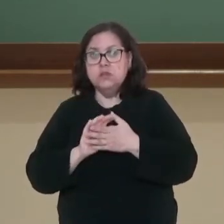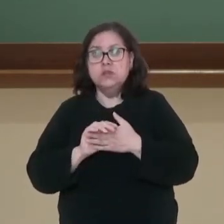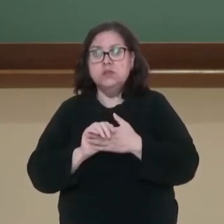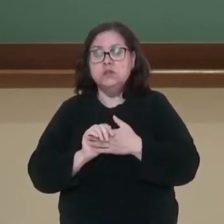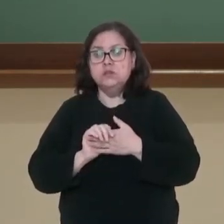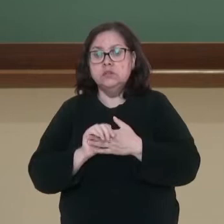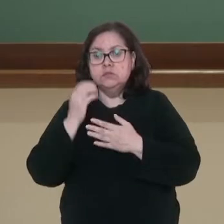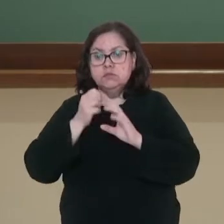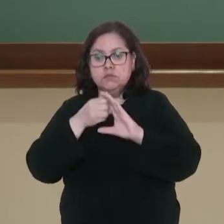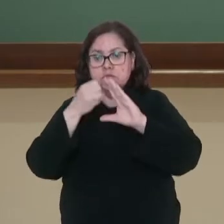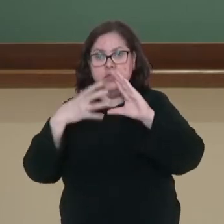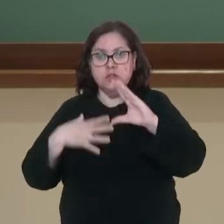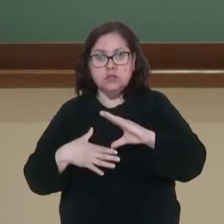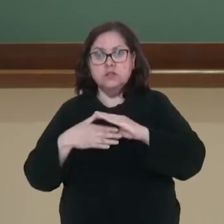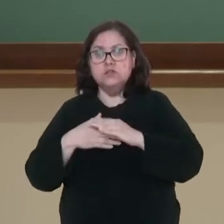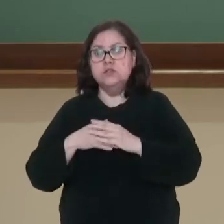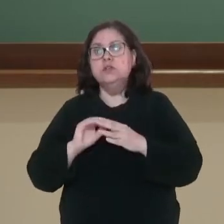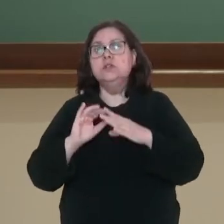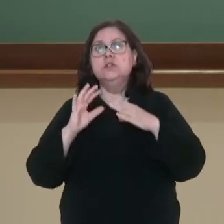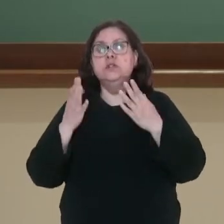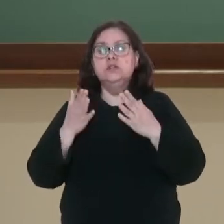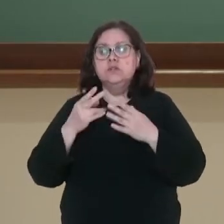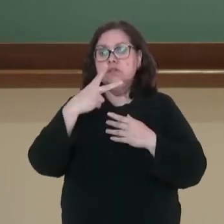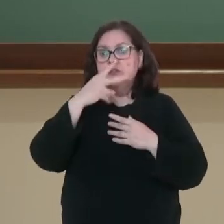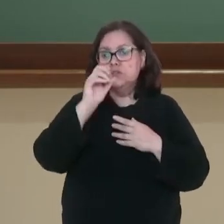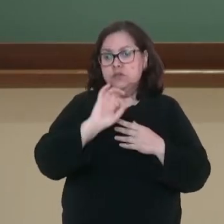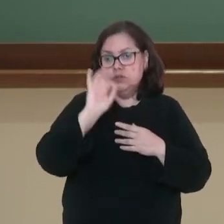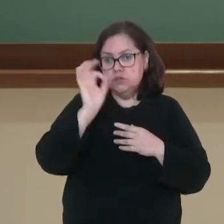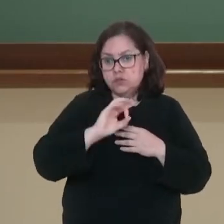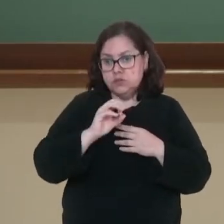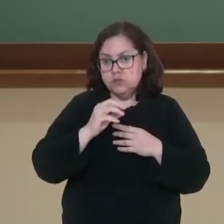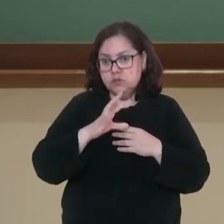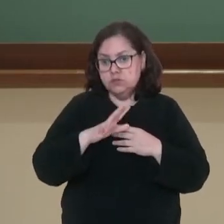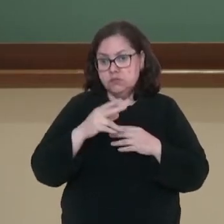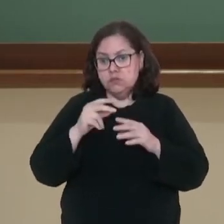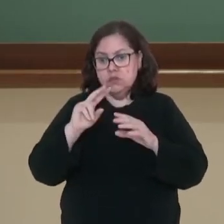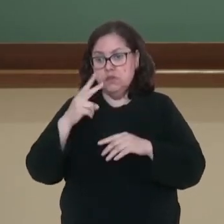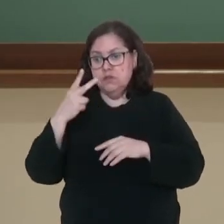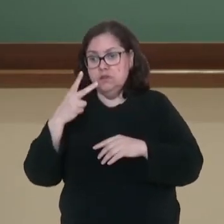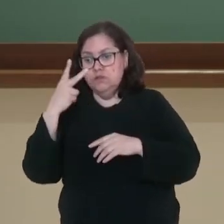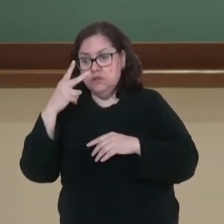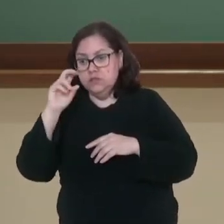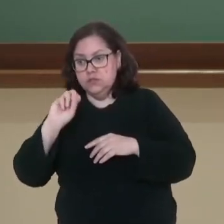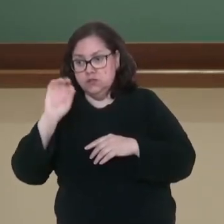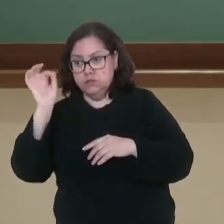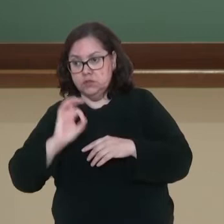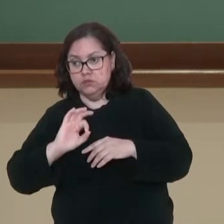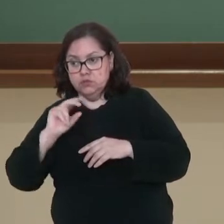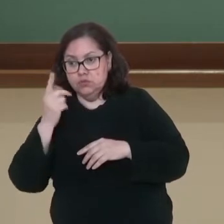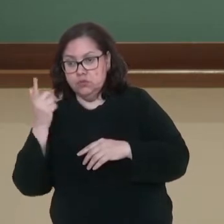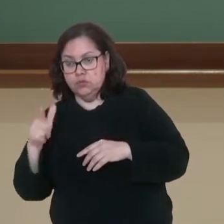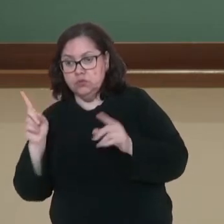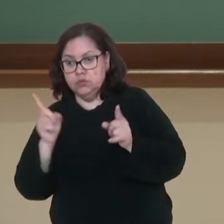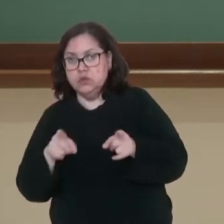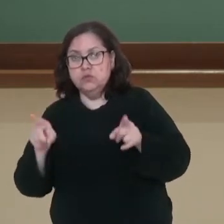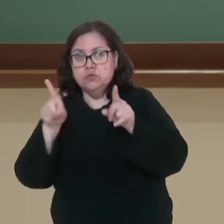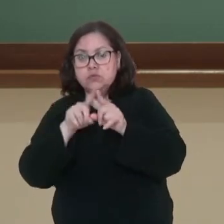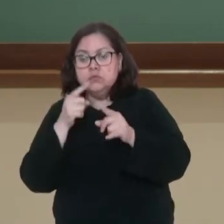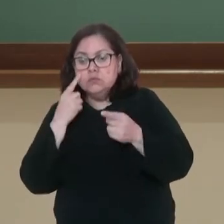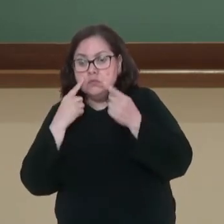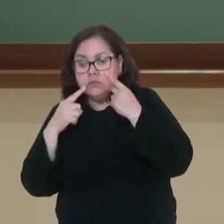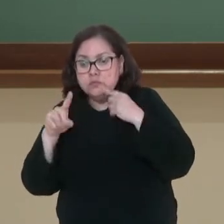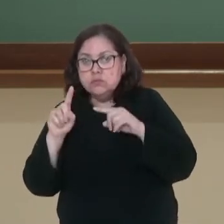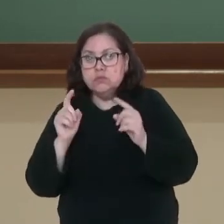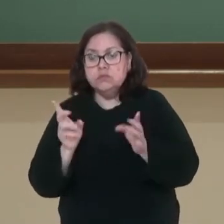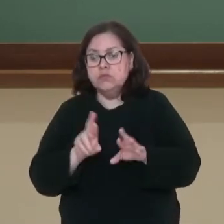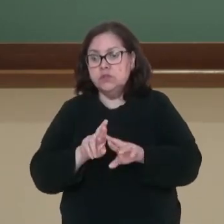de características. Tá? Então, 25% dos gametas de um jeito, 25% de outro. Tá? Então, as análises